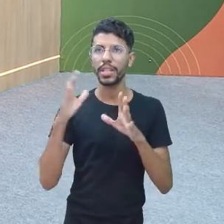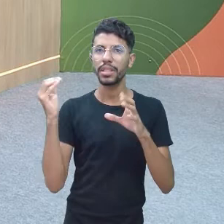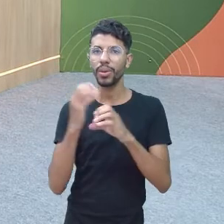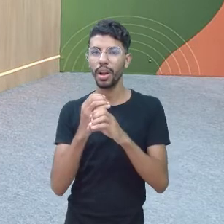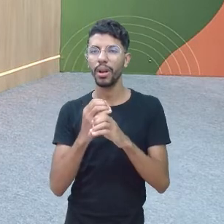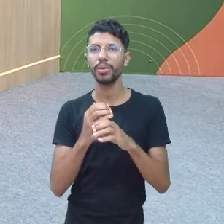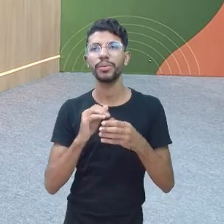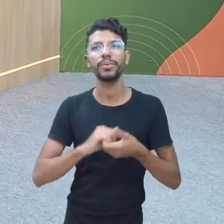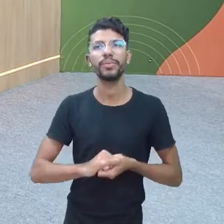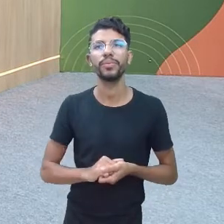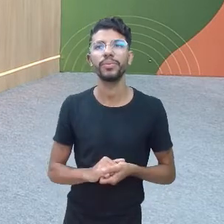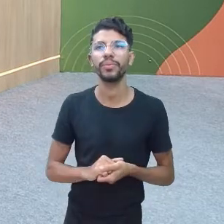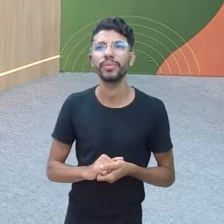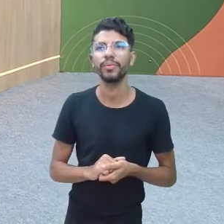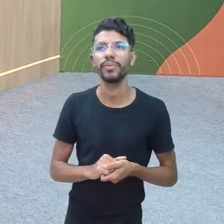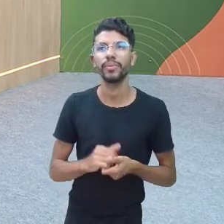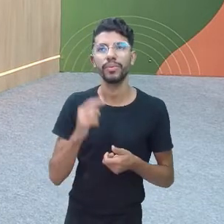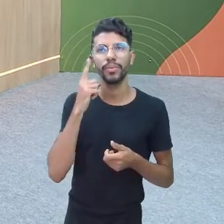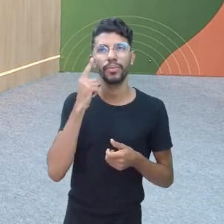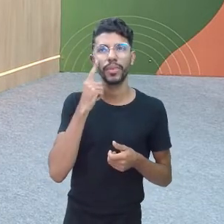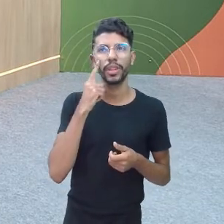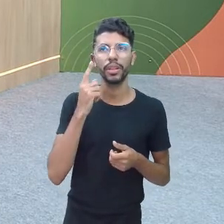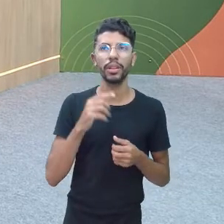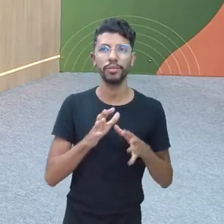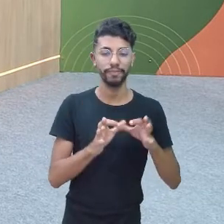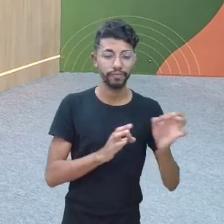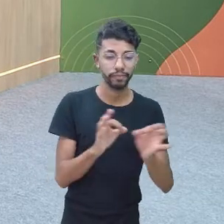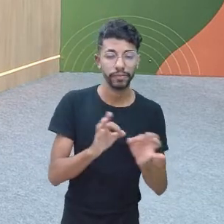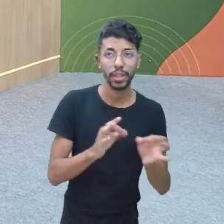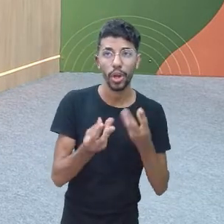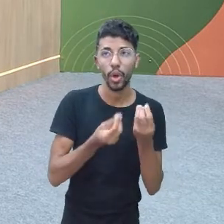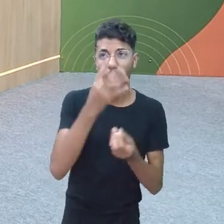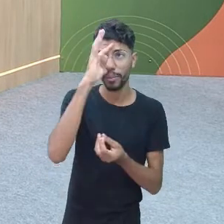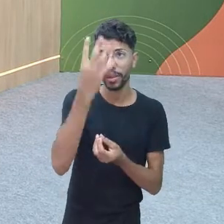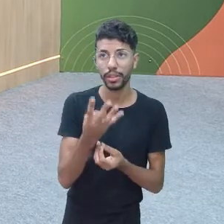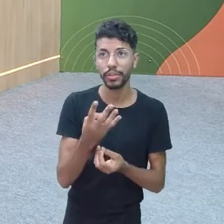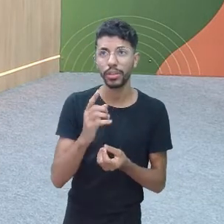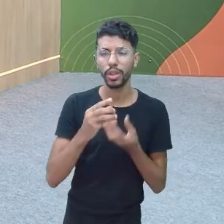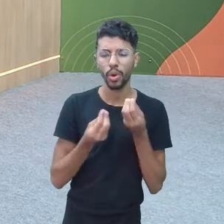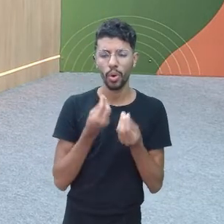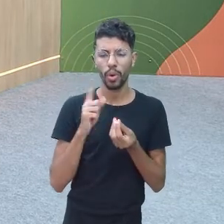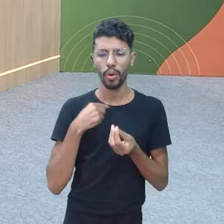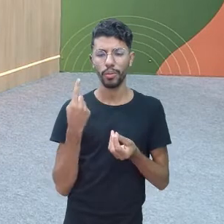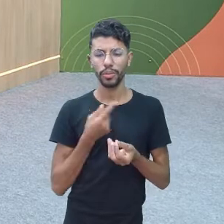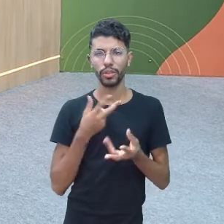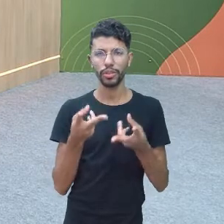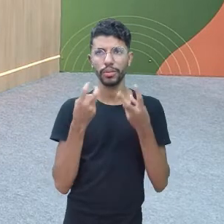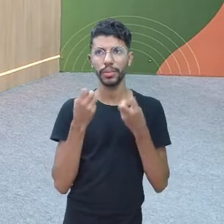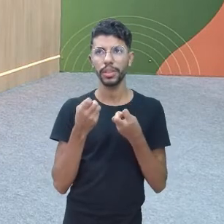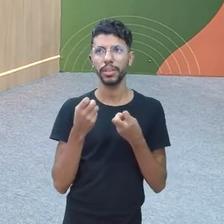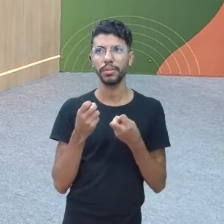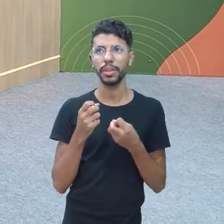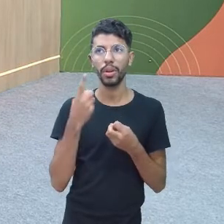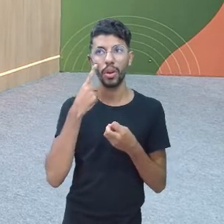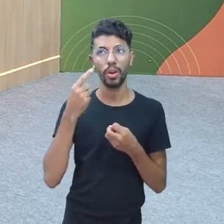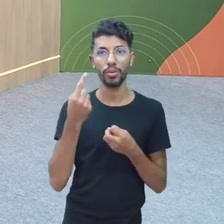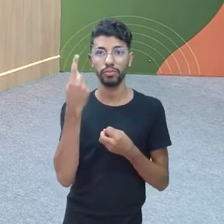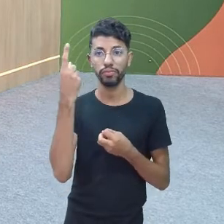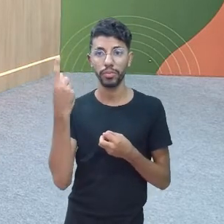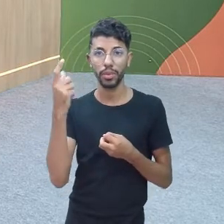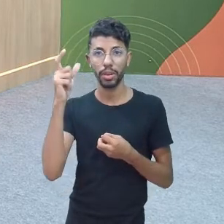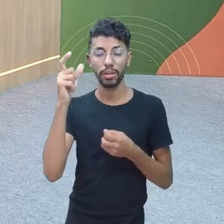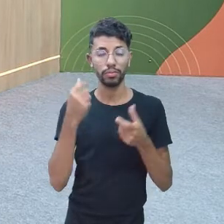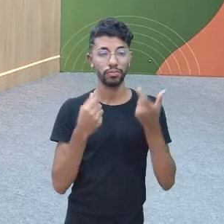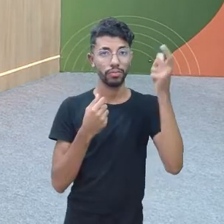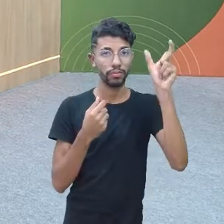problema. O planejamento, como a gente vai resolver? Como foi que a gente percebeu isso? Se um tem um triplo do